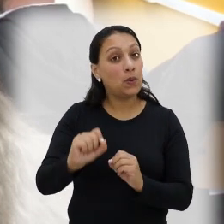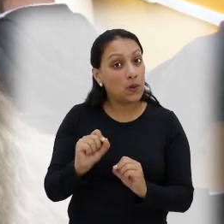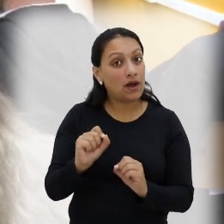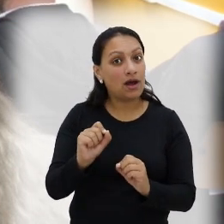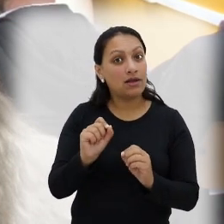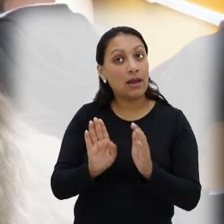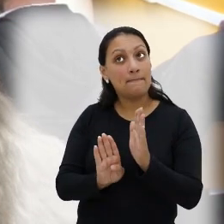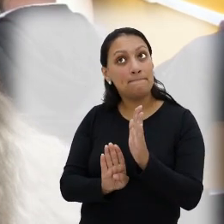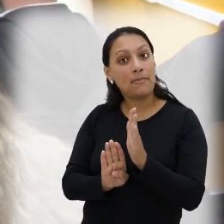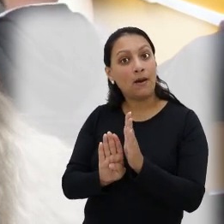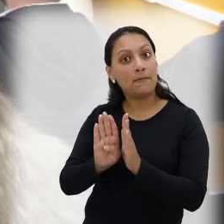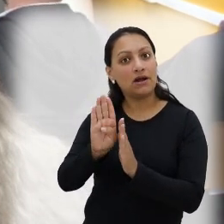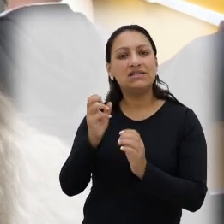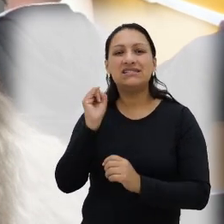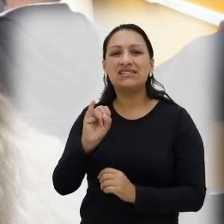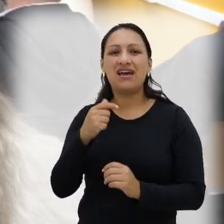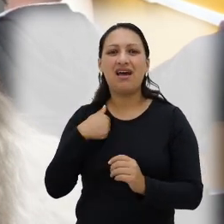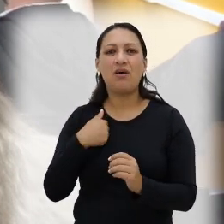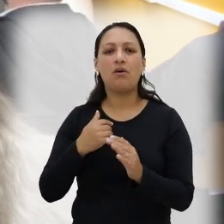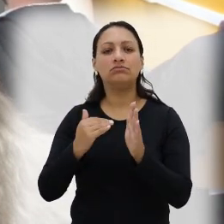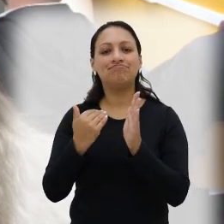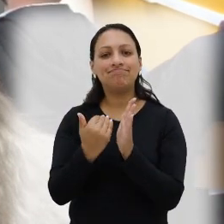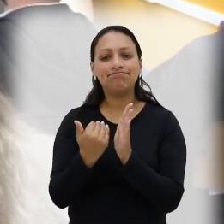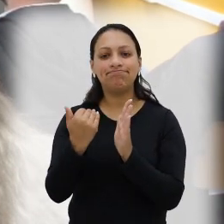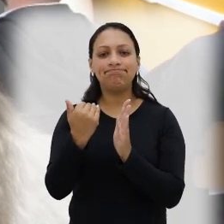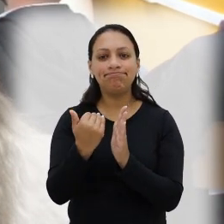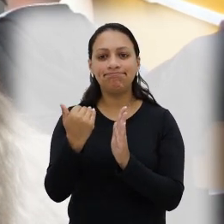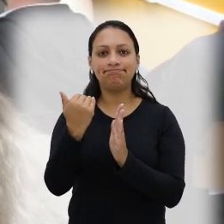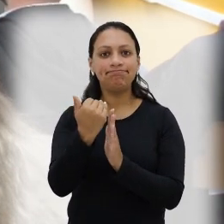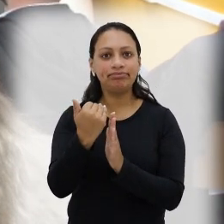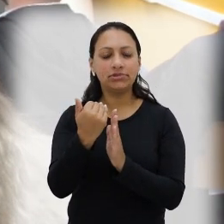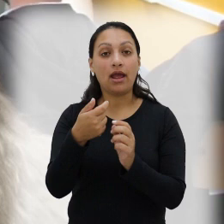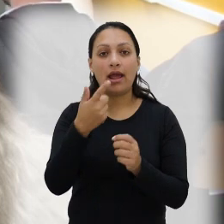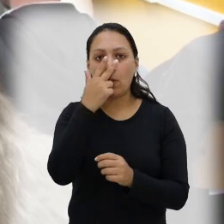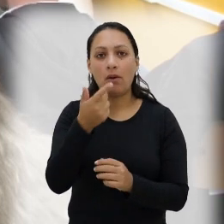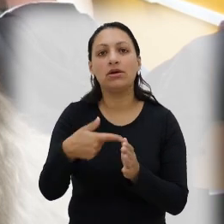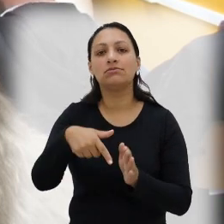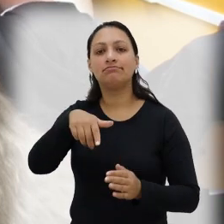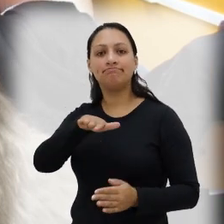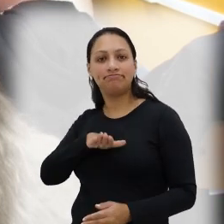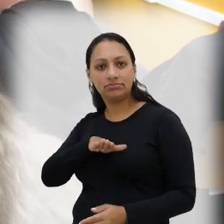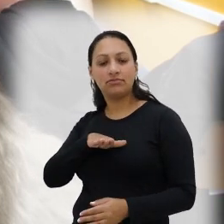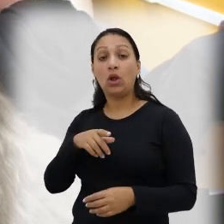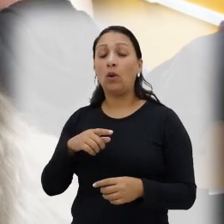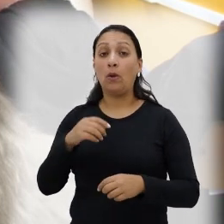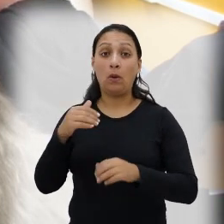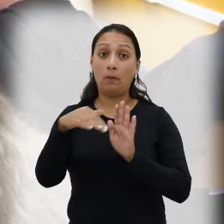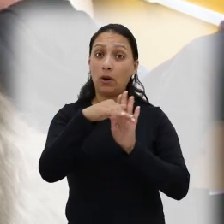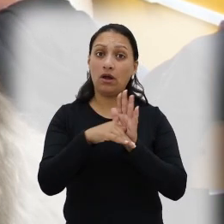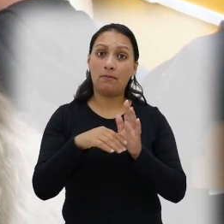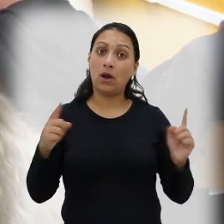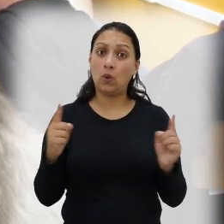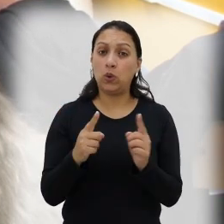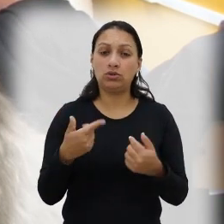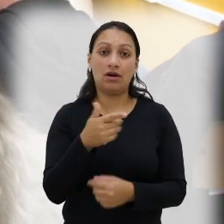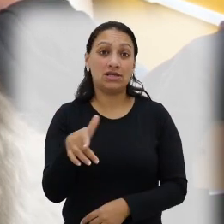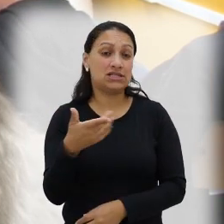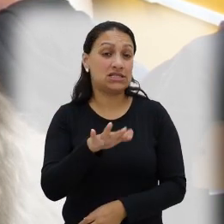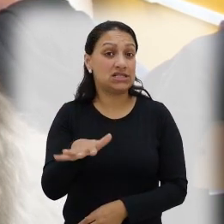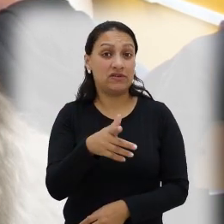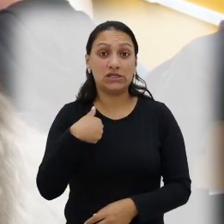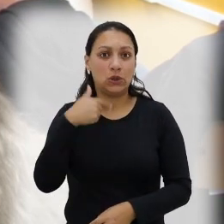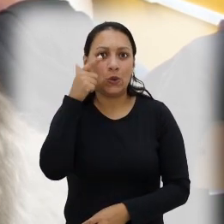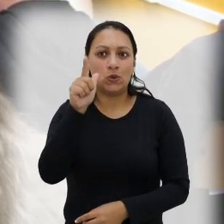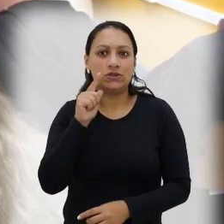aí, se eu perco o degrau, eu tenho que dar um passinho atrás. E o programa é curto, então, às vezes, eu não vou ter esse tempo de dar esse passinho atrás. Então, tentem se